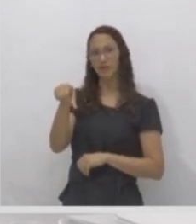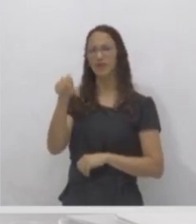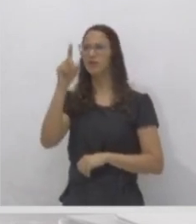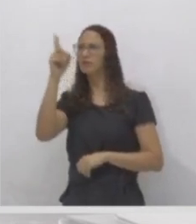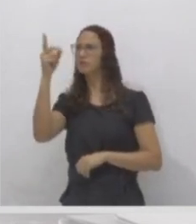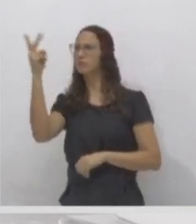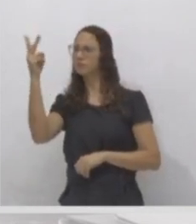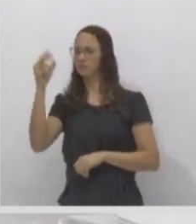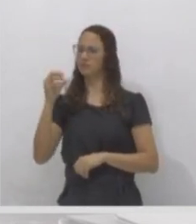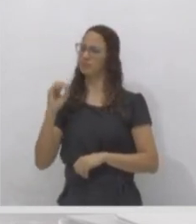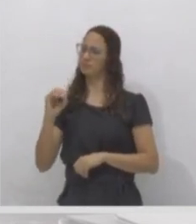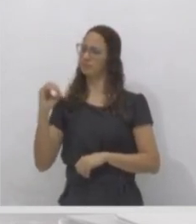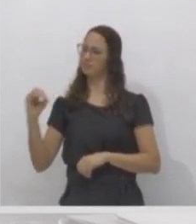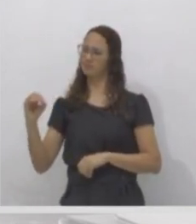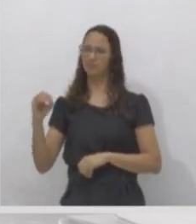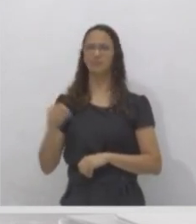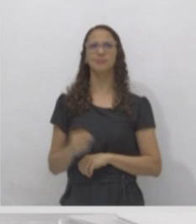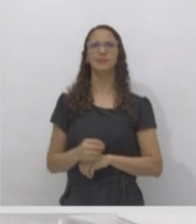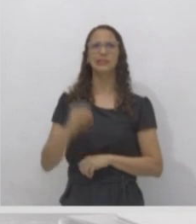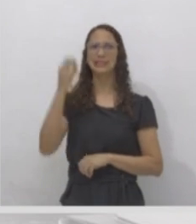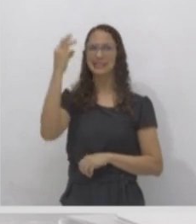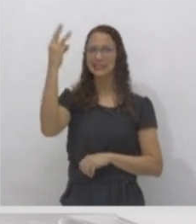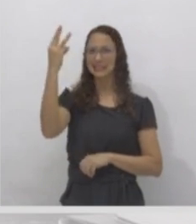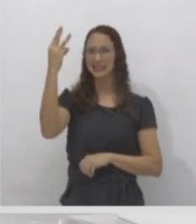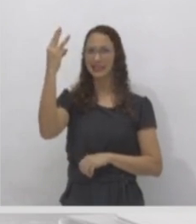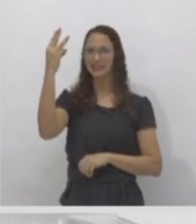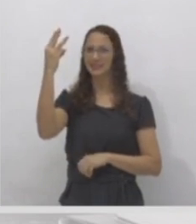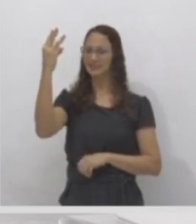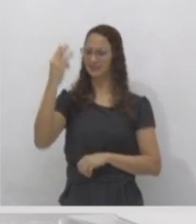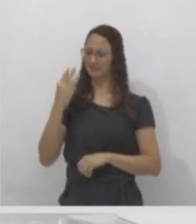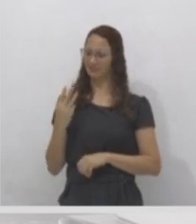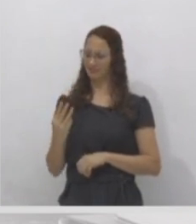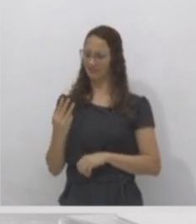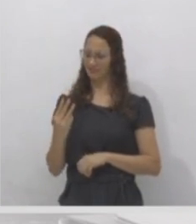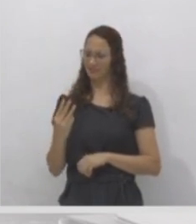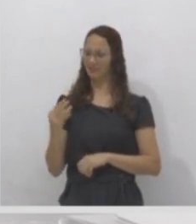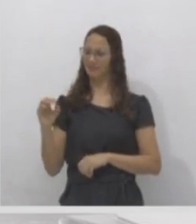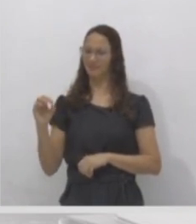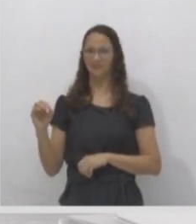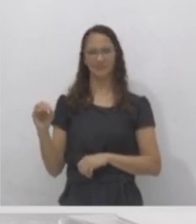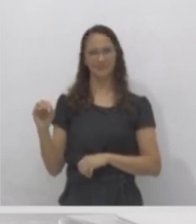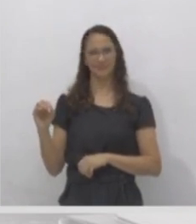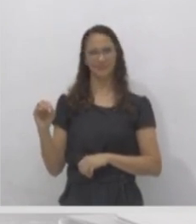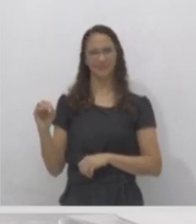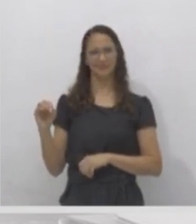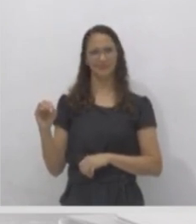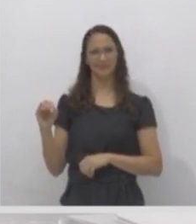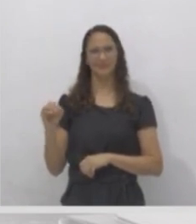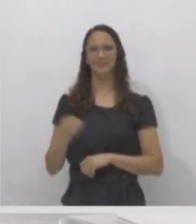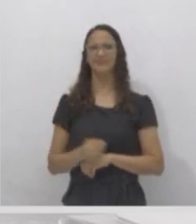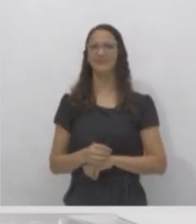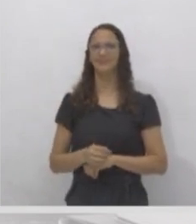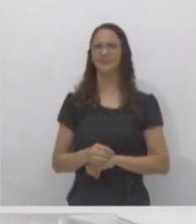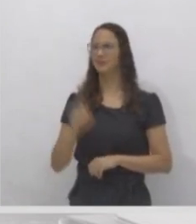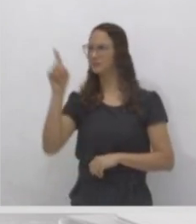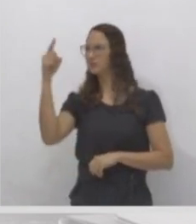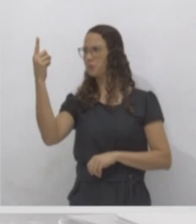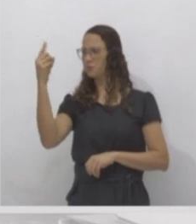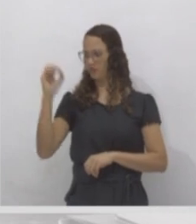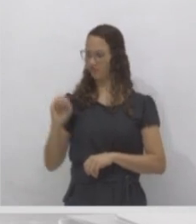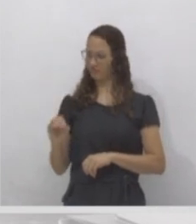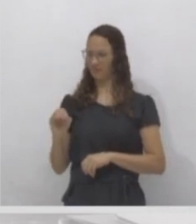zeros. Mais 3 dezenas. O 3, eu tenho um algarismo depois do 3, eu completo com o